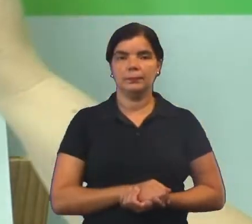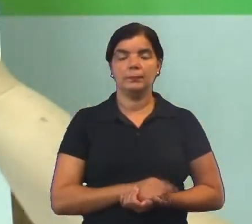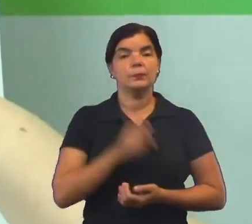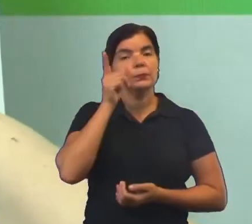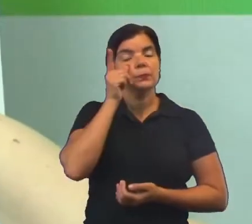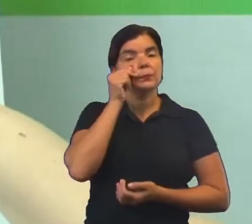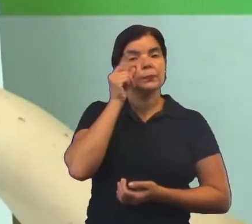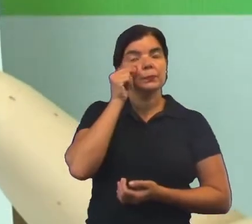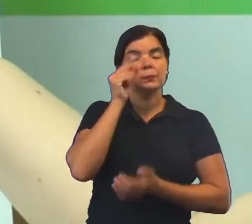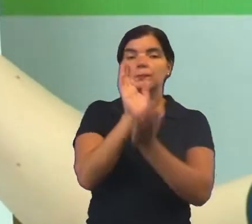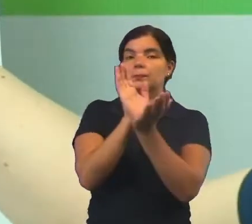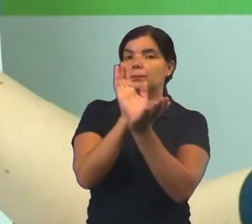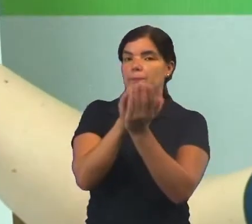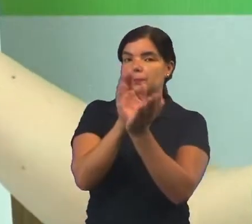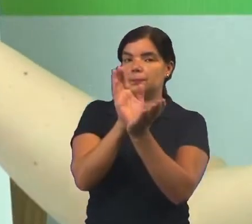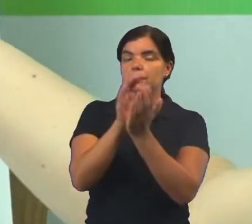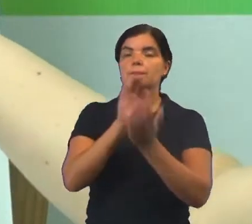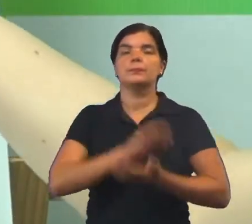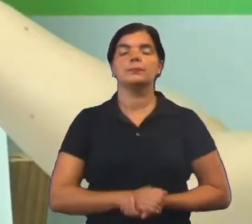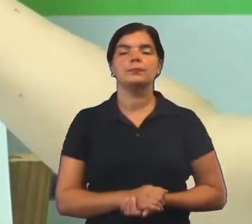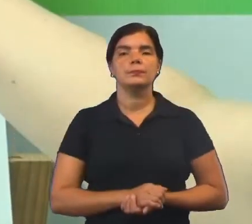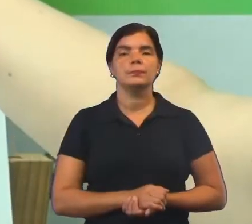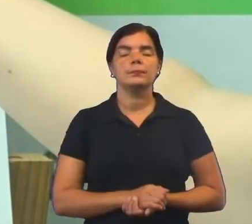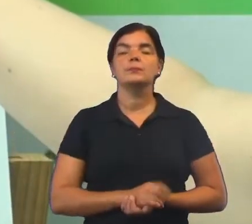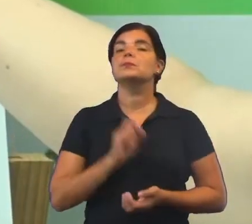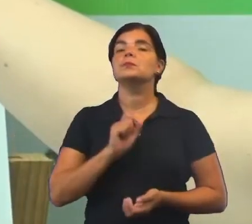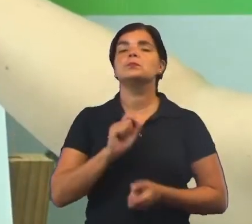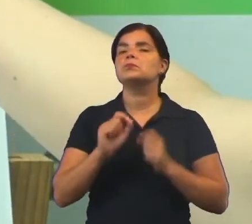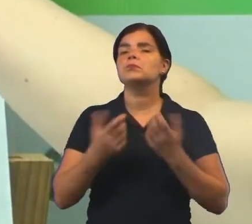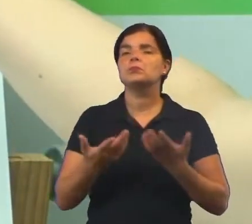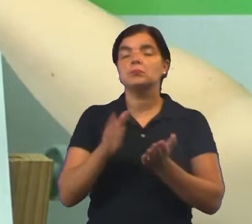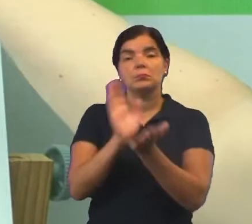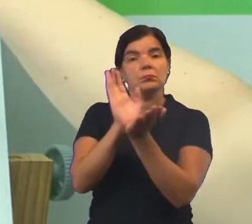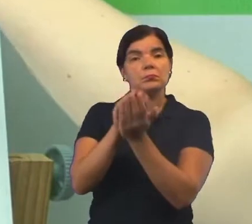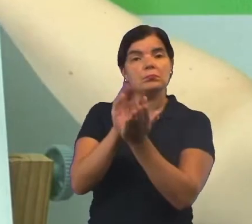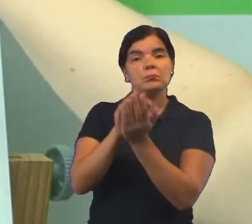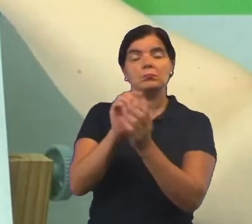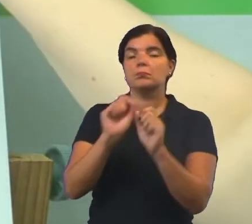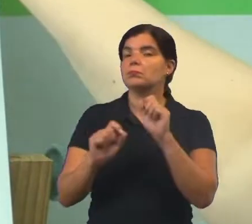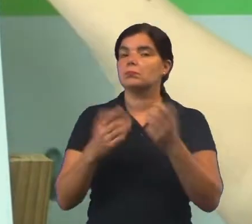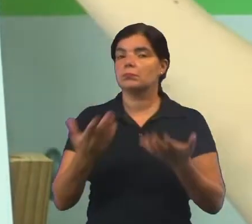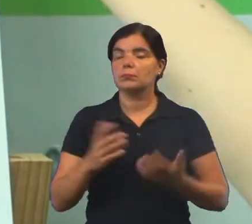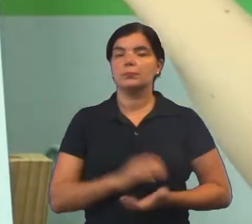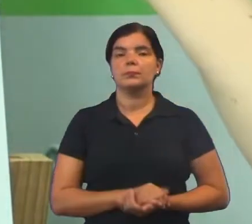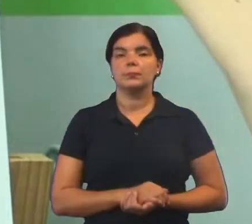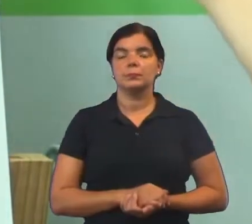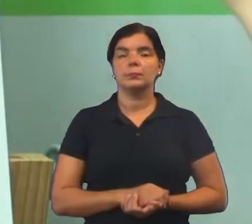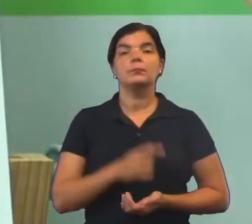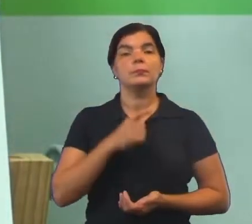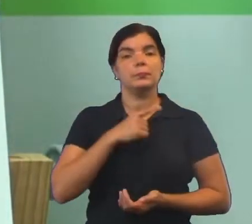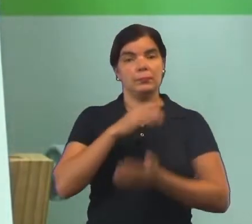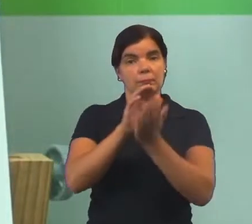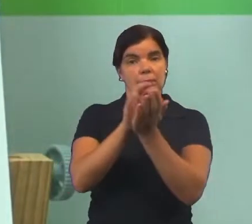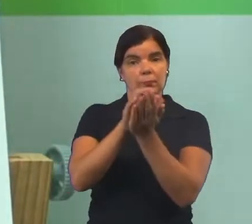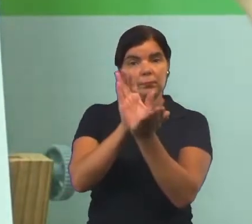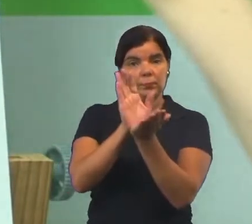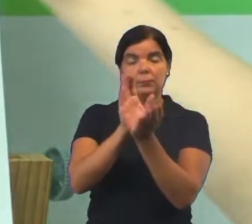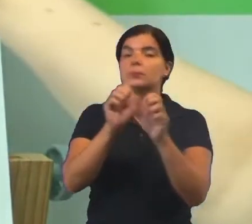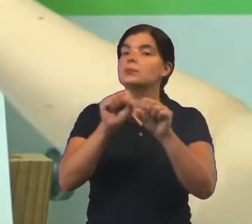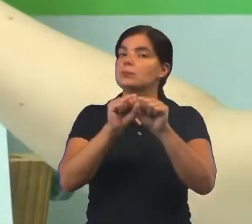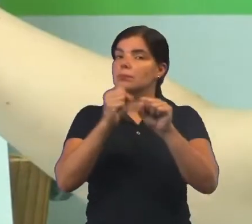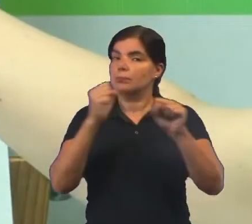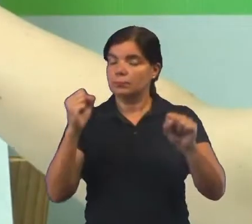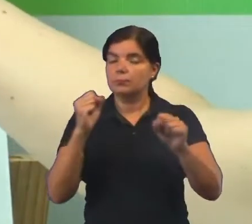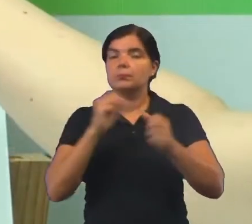sono do jacaré, né? Então está falando do jacaré. O que que fala desse personagem aqui? Que ele tem a boca